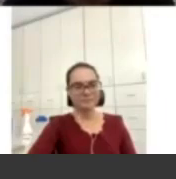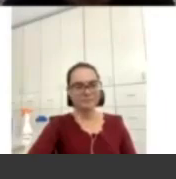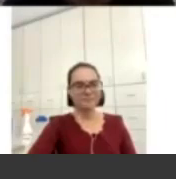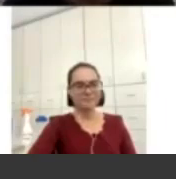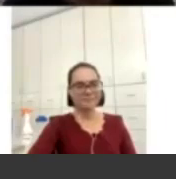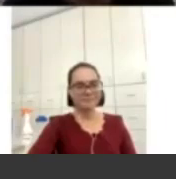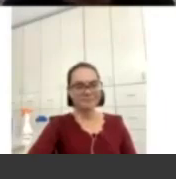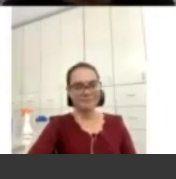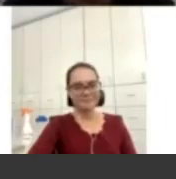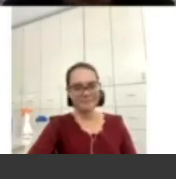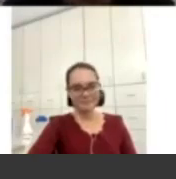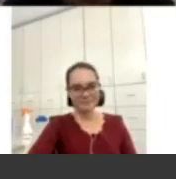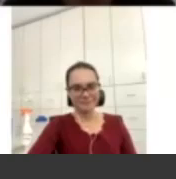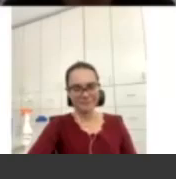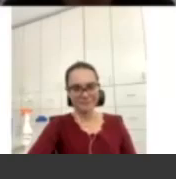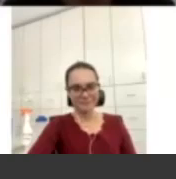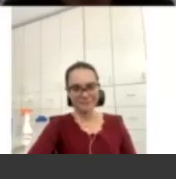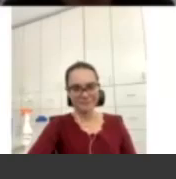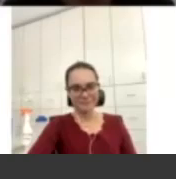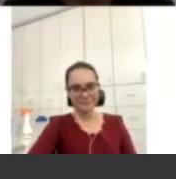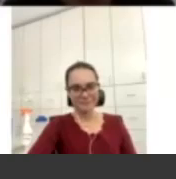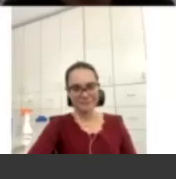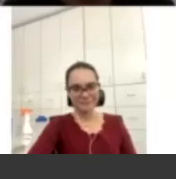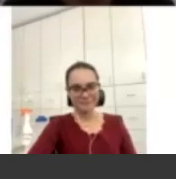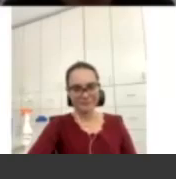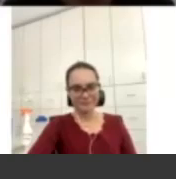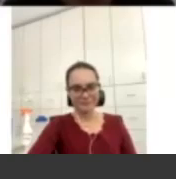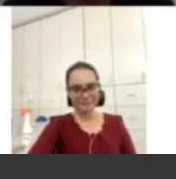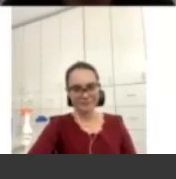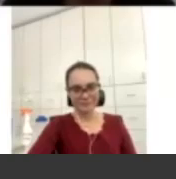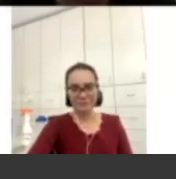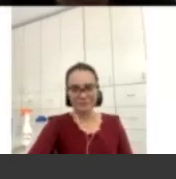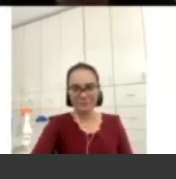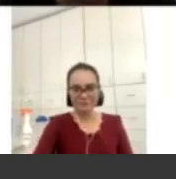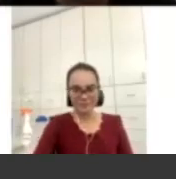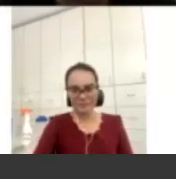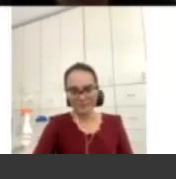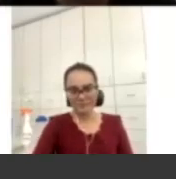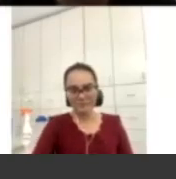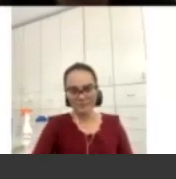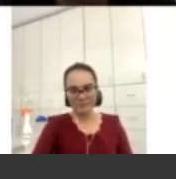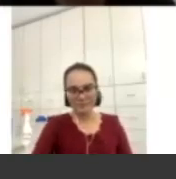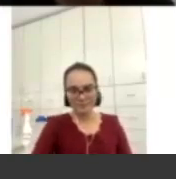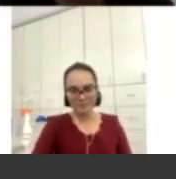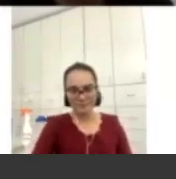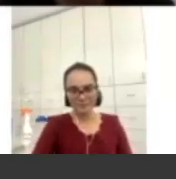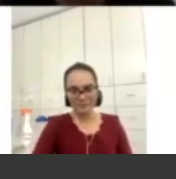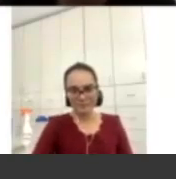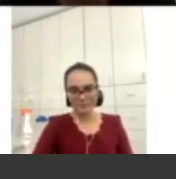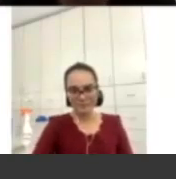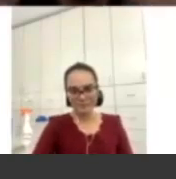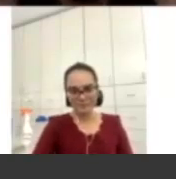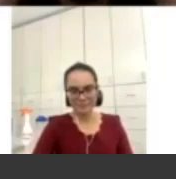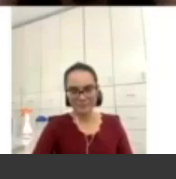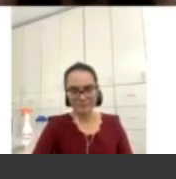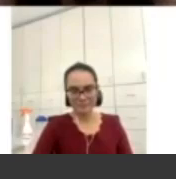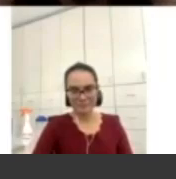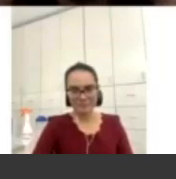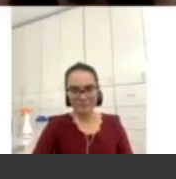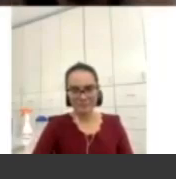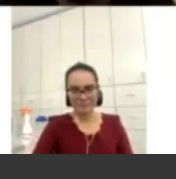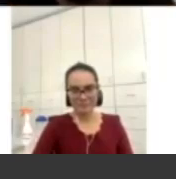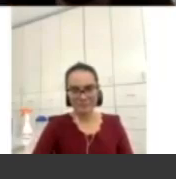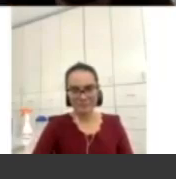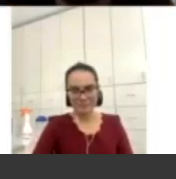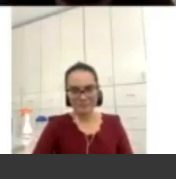essa resposta assistencial a essa demanda sanitária que é a monkeypox. E aí, bem, eu fiquei curioso com algumas coisas, eu